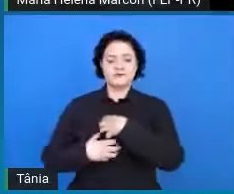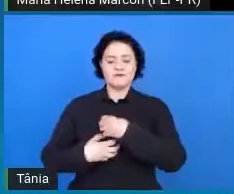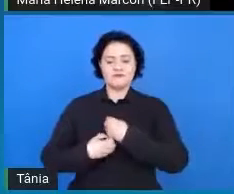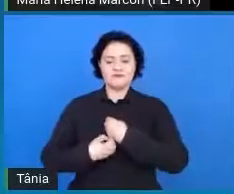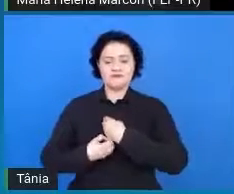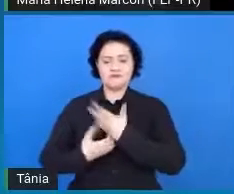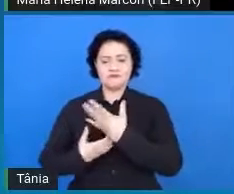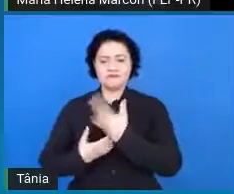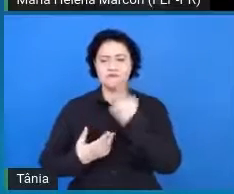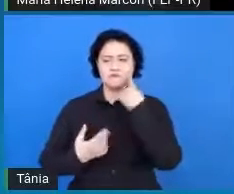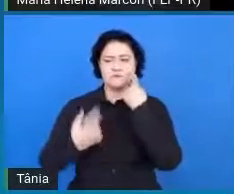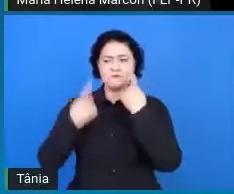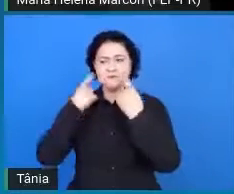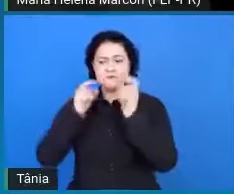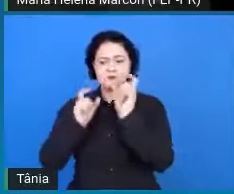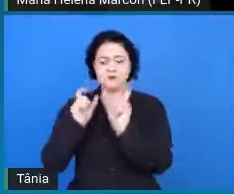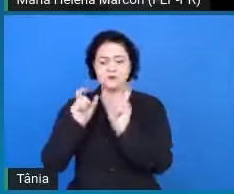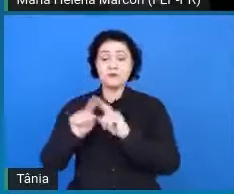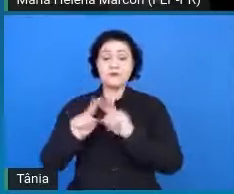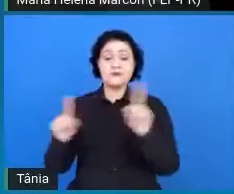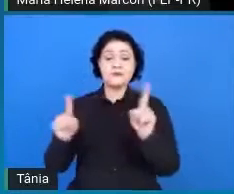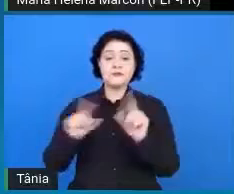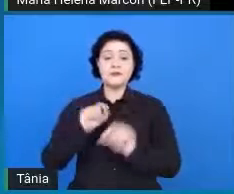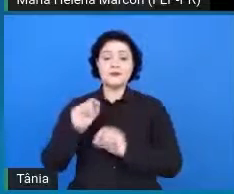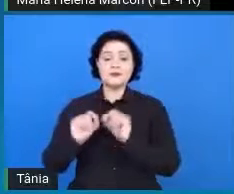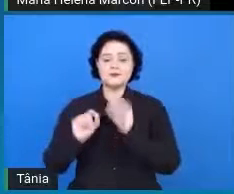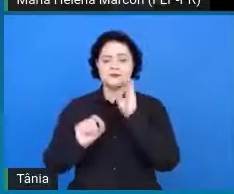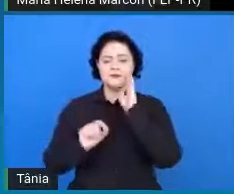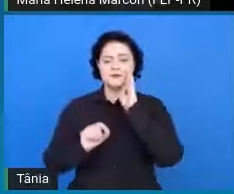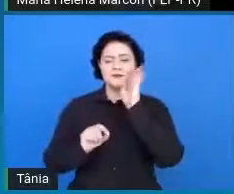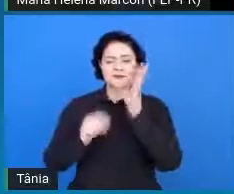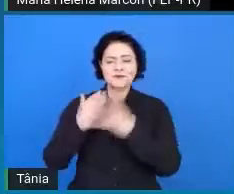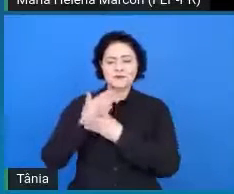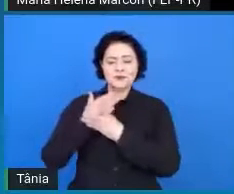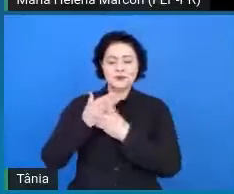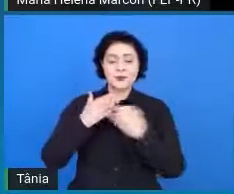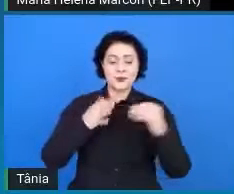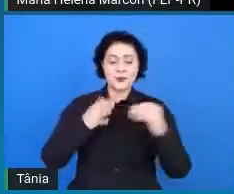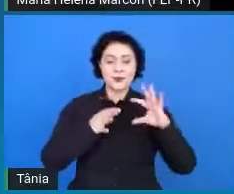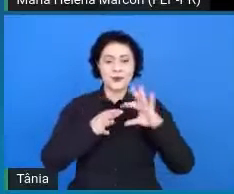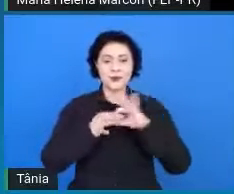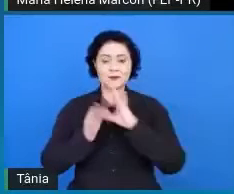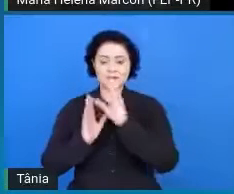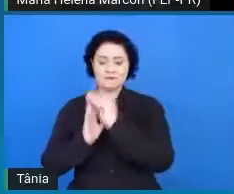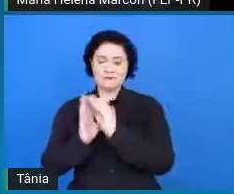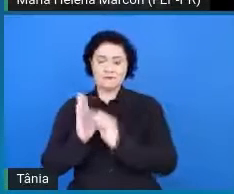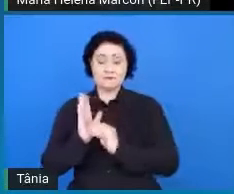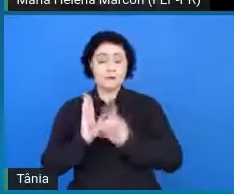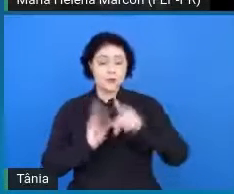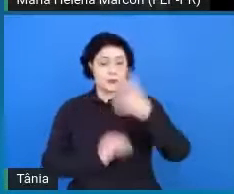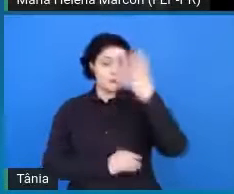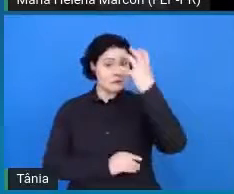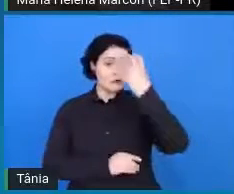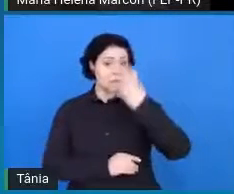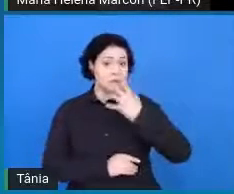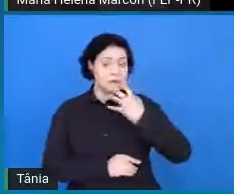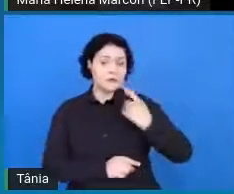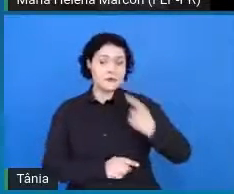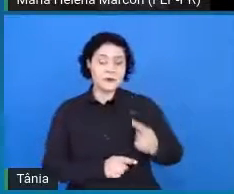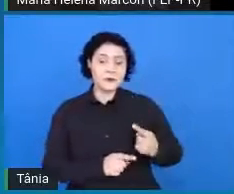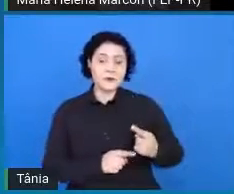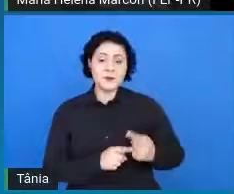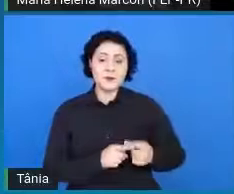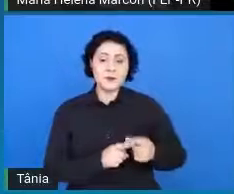das ideias mas da Essência das ideias também e esse é um compromisso muito sério como nós não